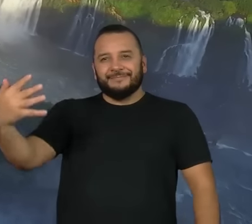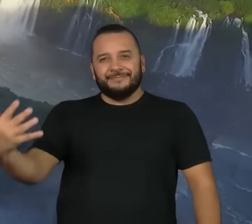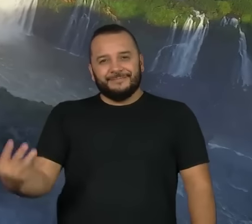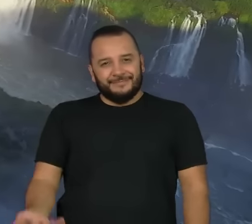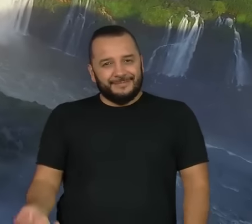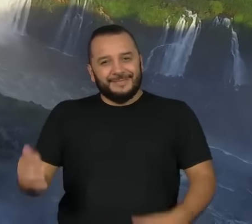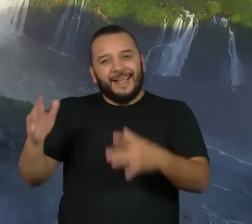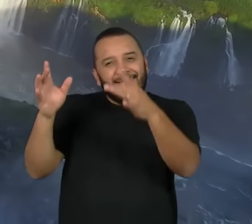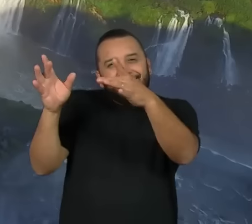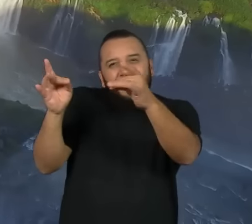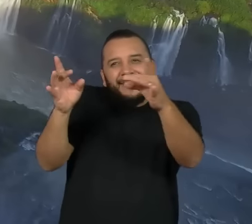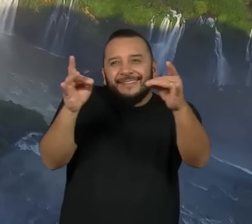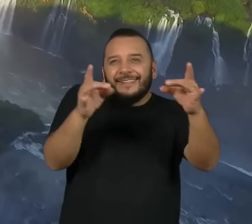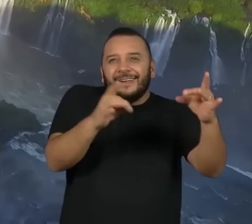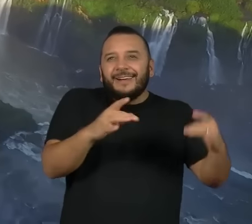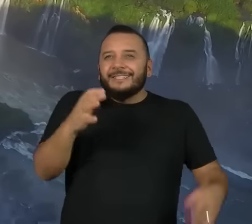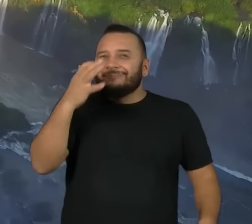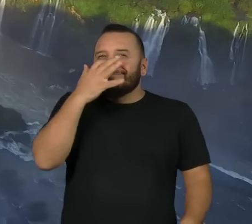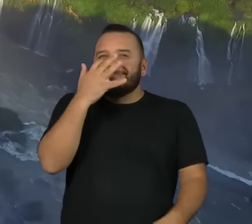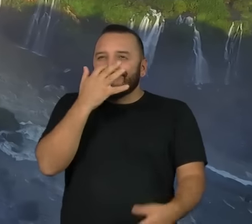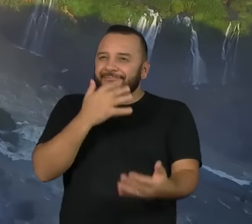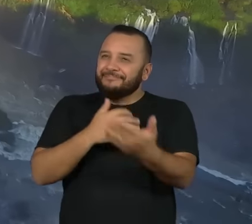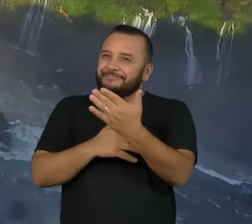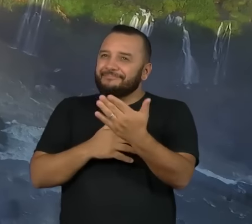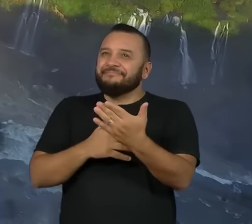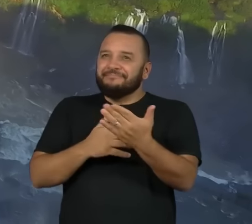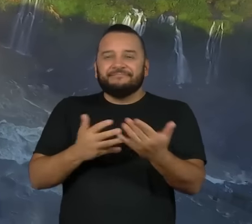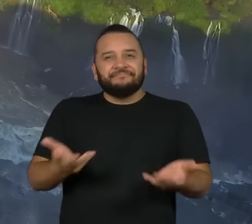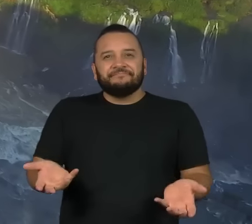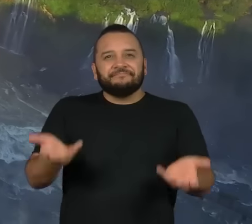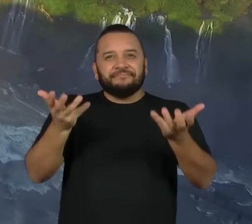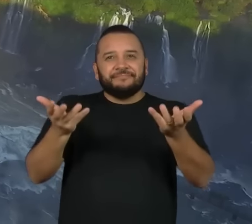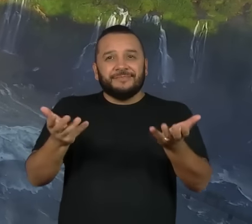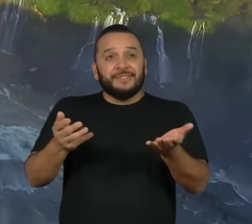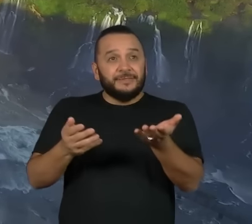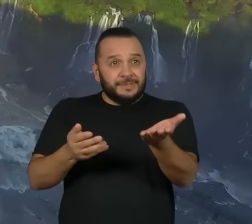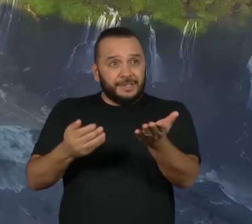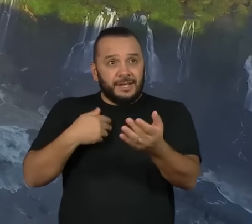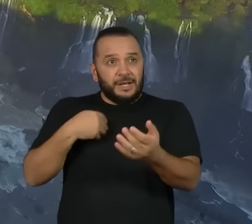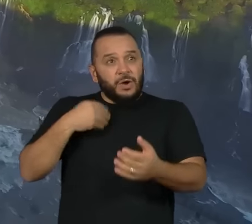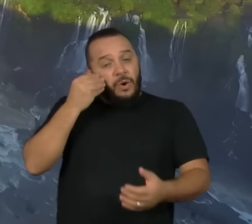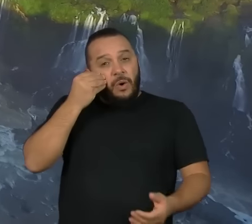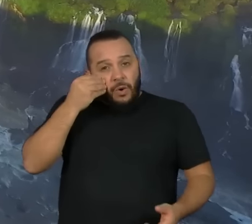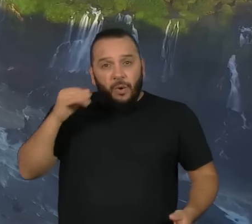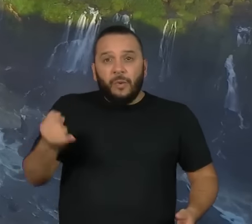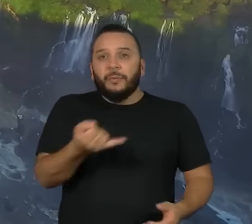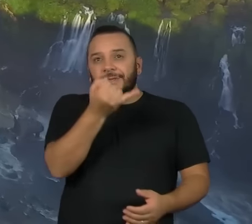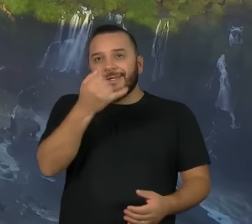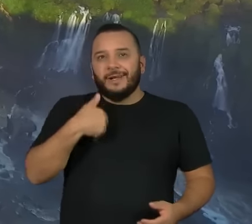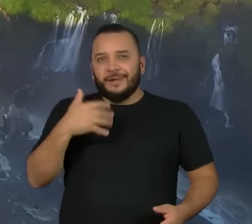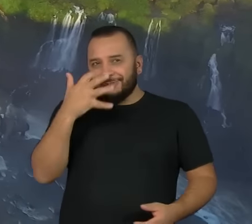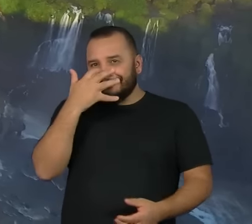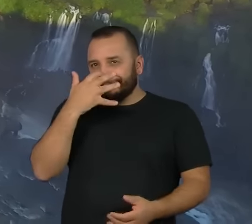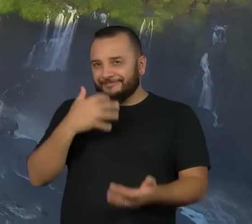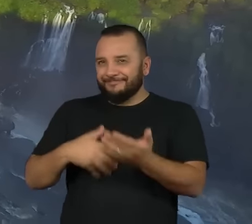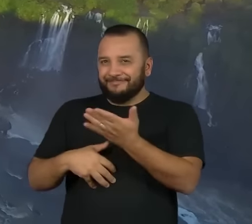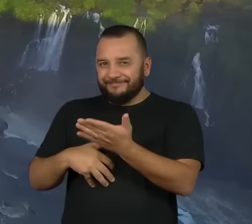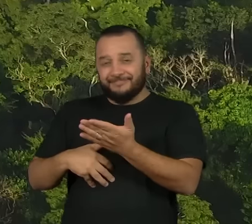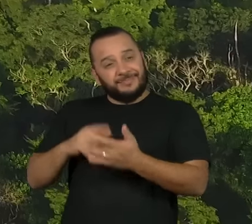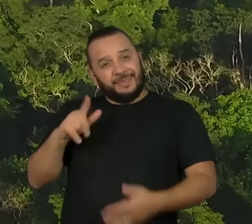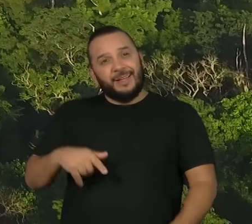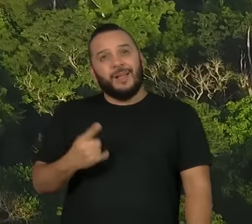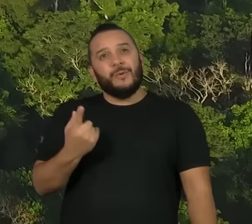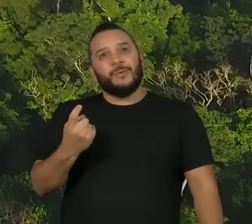cada detalhe, encantados com a rara visão. A oportunidade de contemplar essa paisagem é